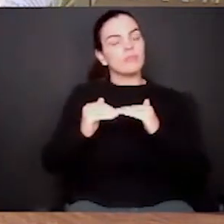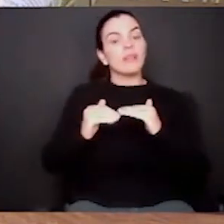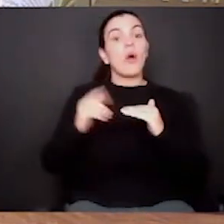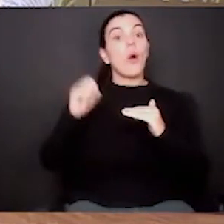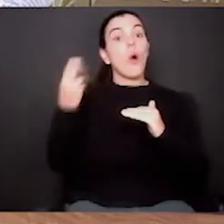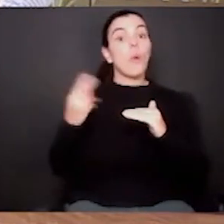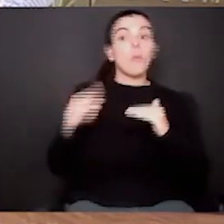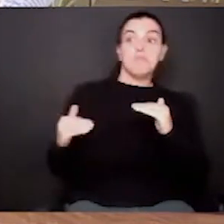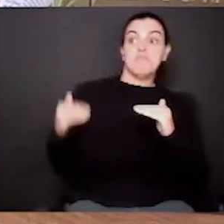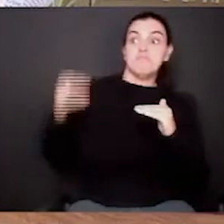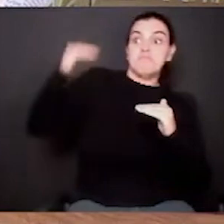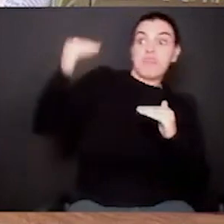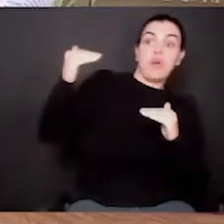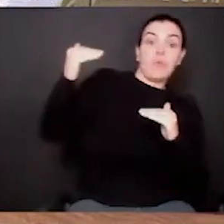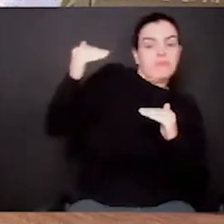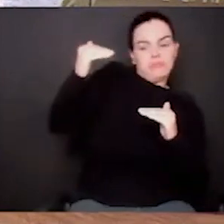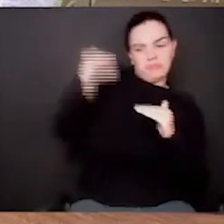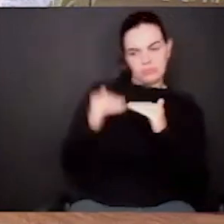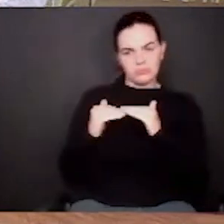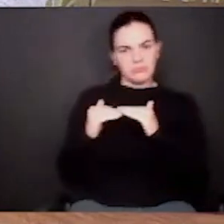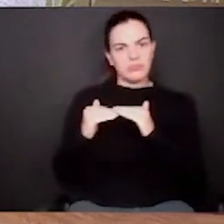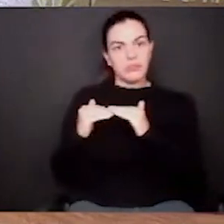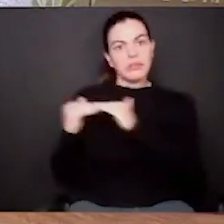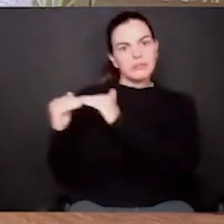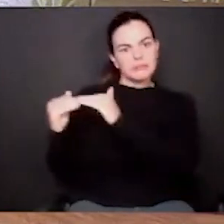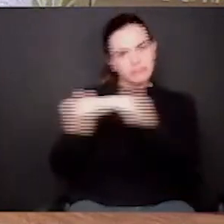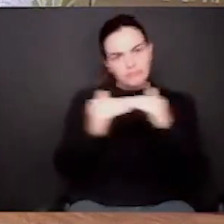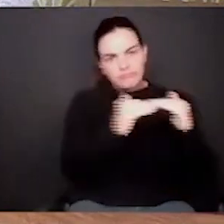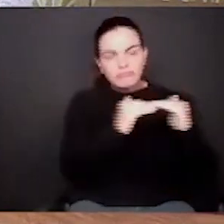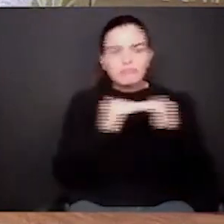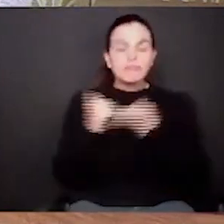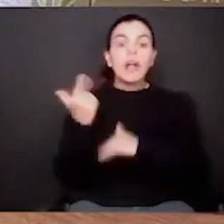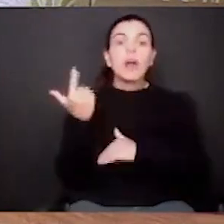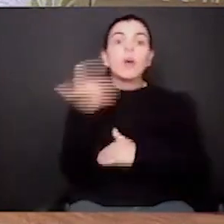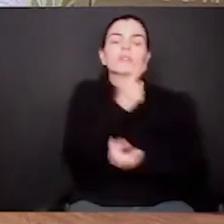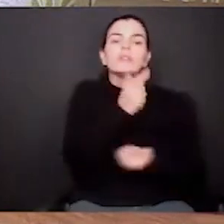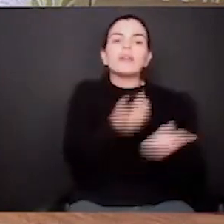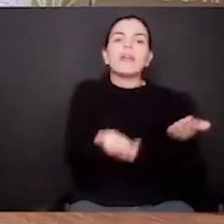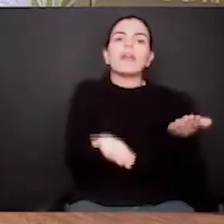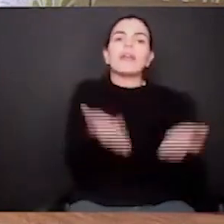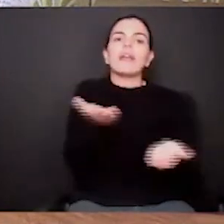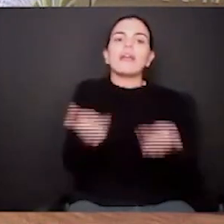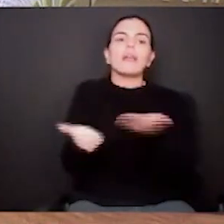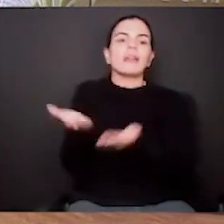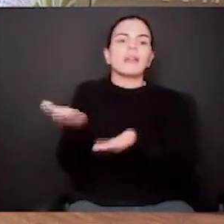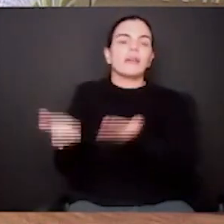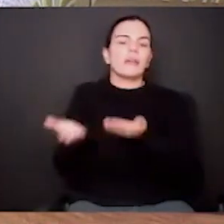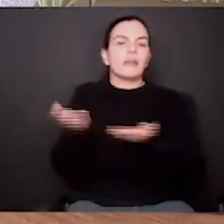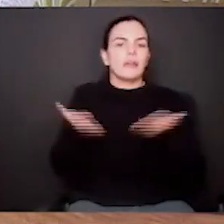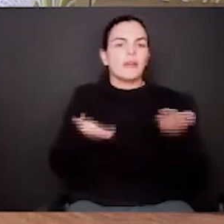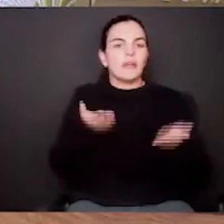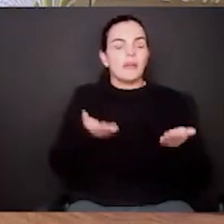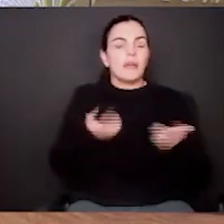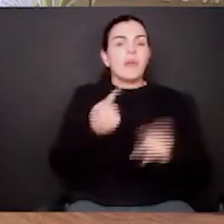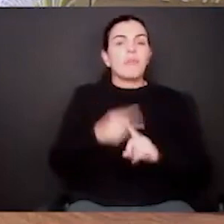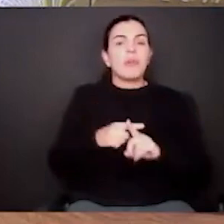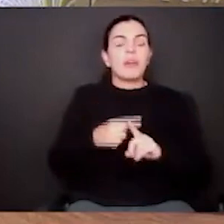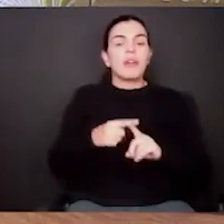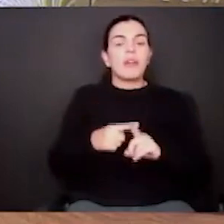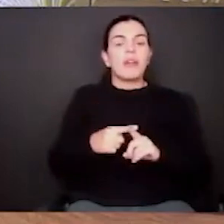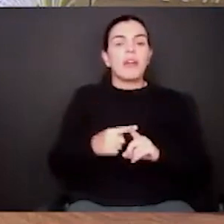Essa é a razão pela qual muitas pessoas não entendem porque algumas pessoas têm um tratamento diferenciado. Não